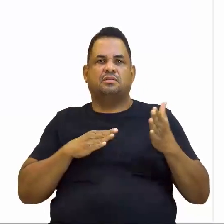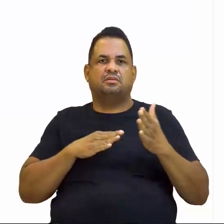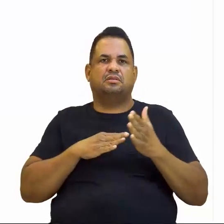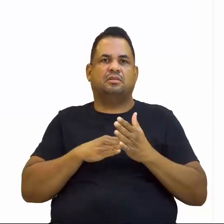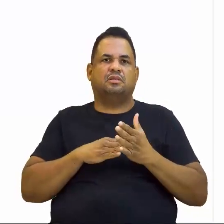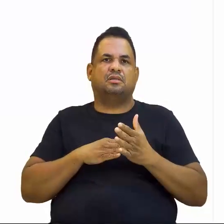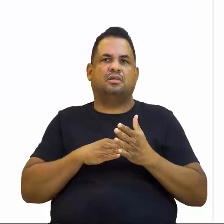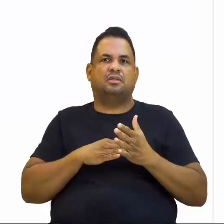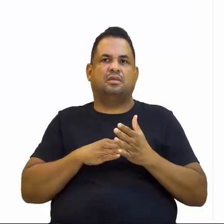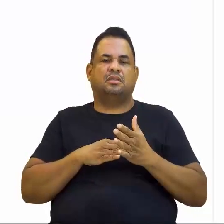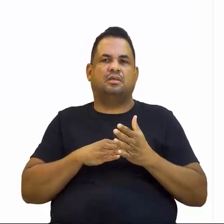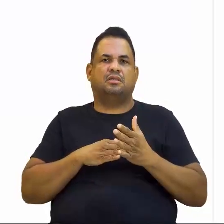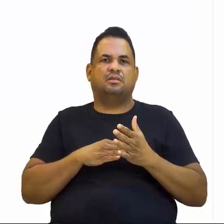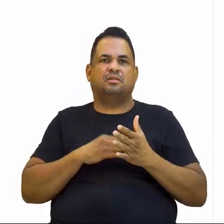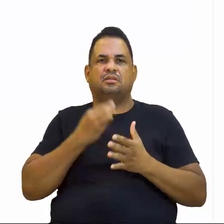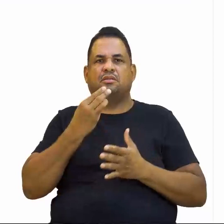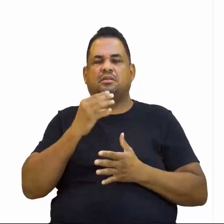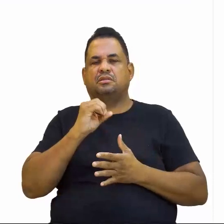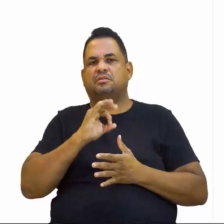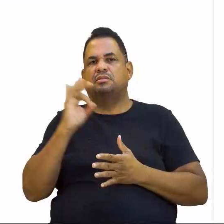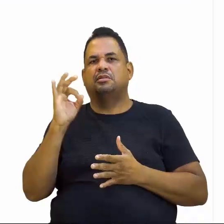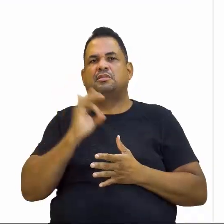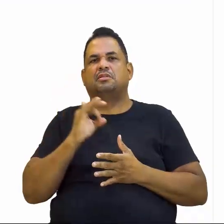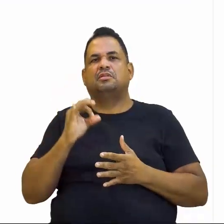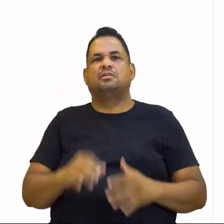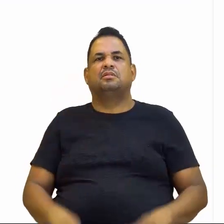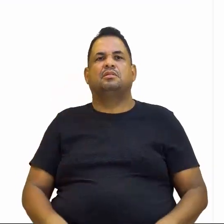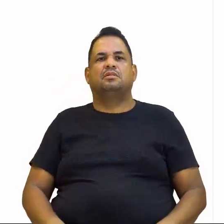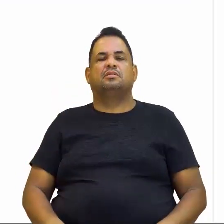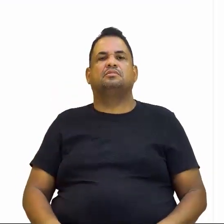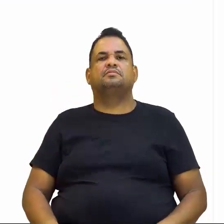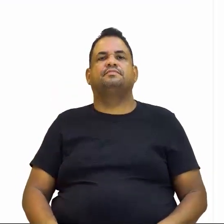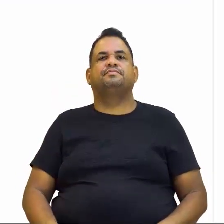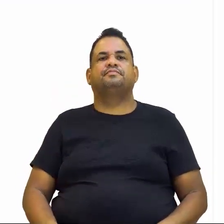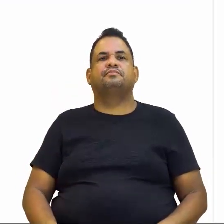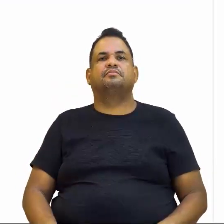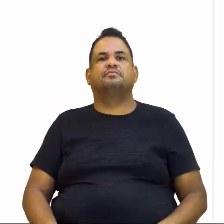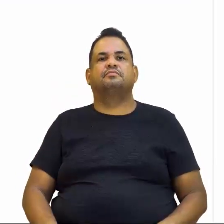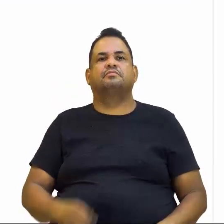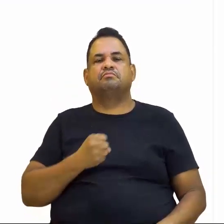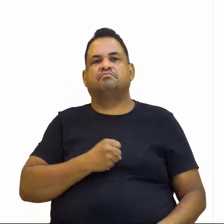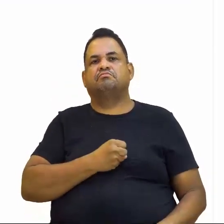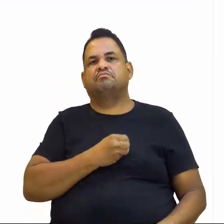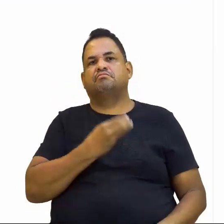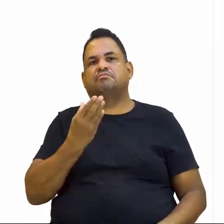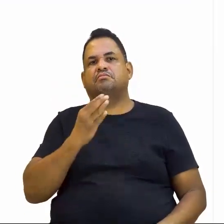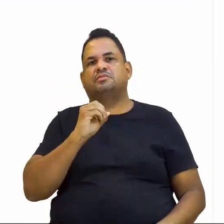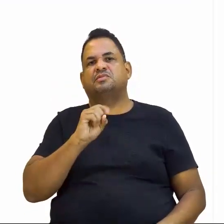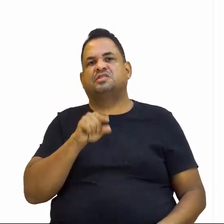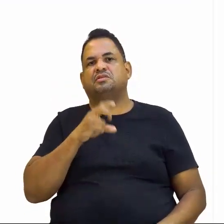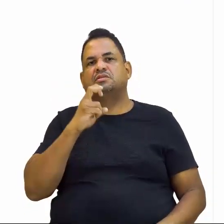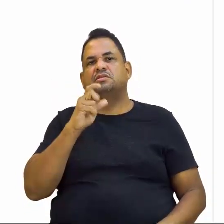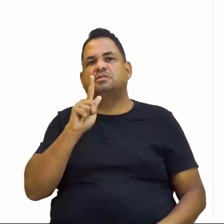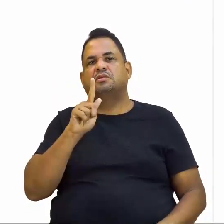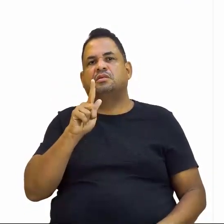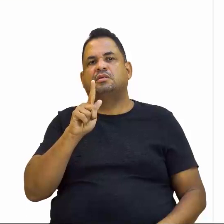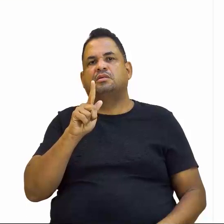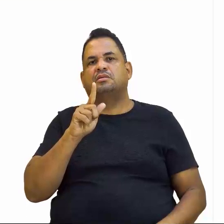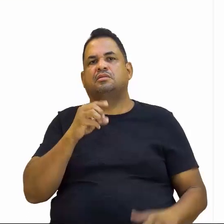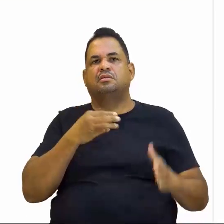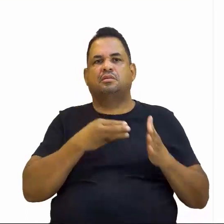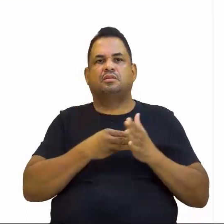0,5% e 30%. Aí a gente vai ter uma concentração de 0,5 gramas